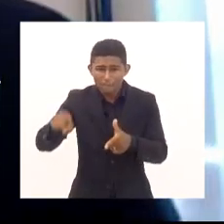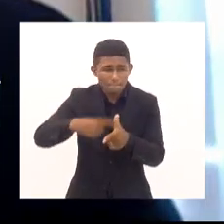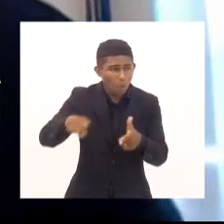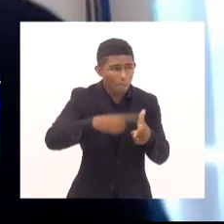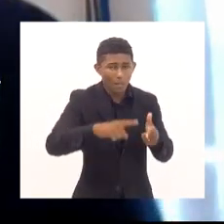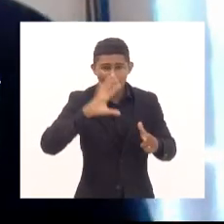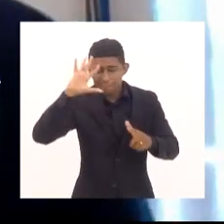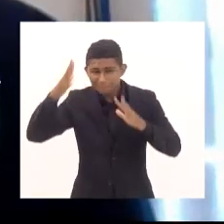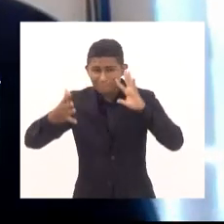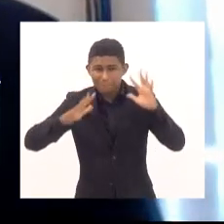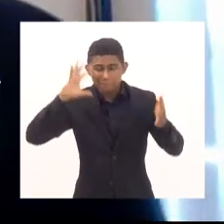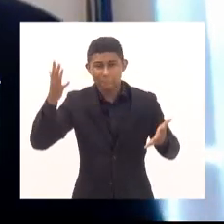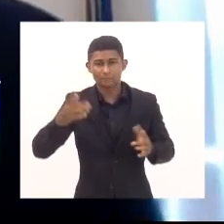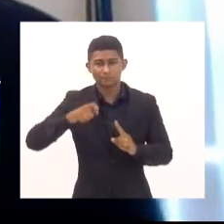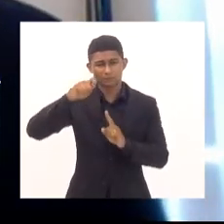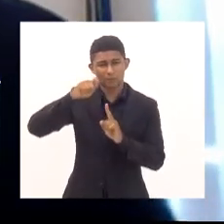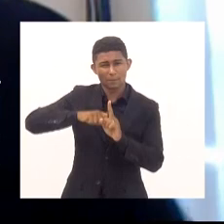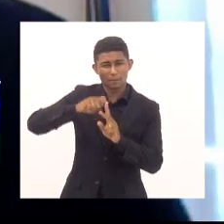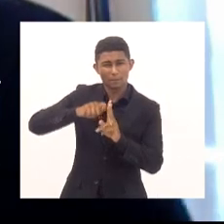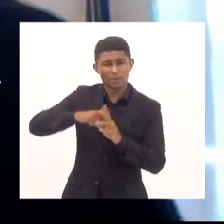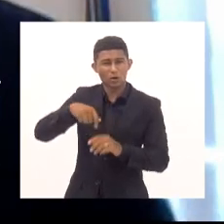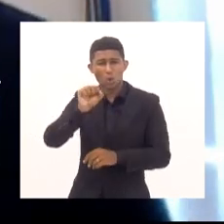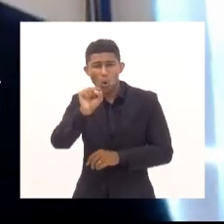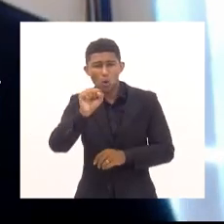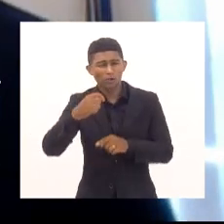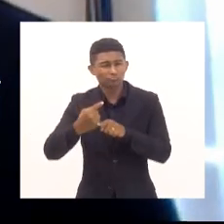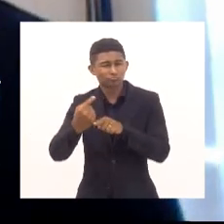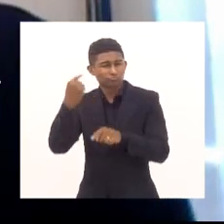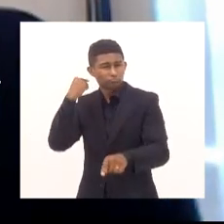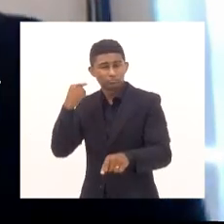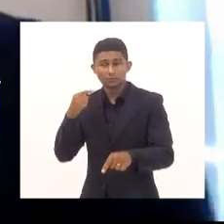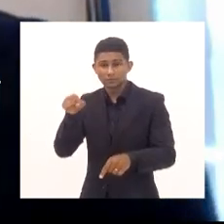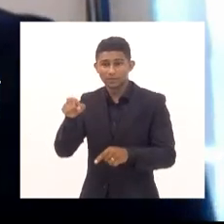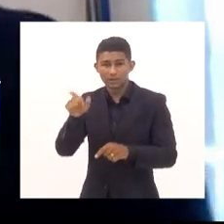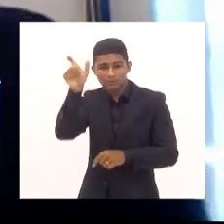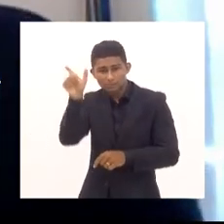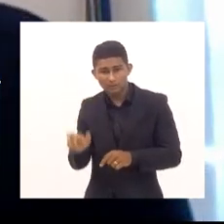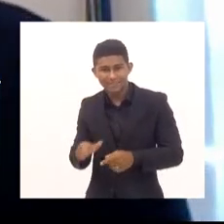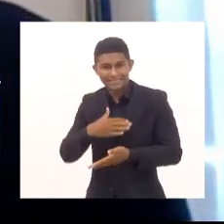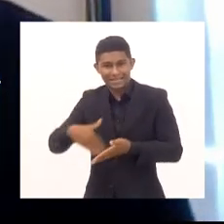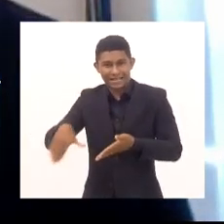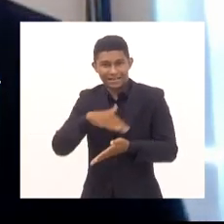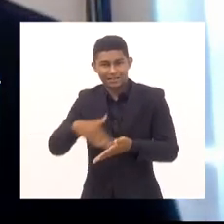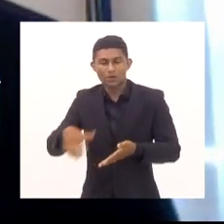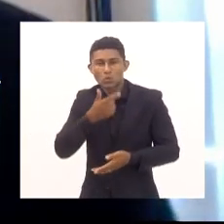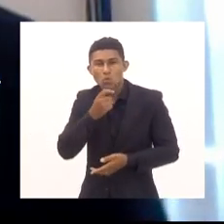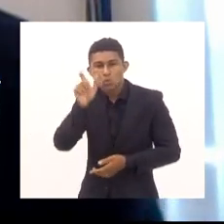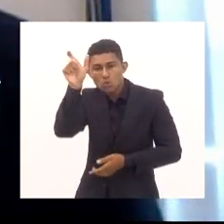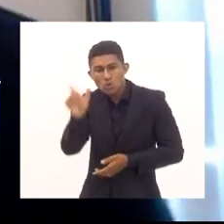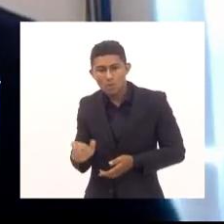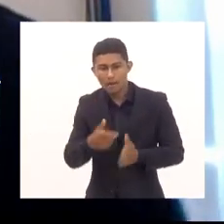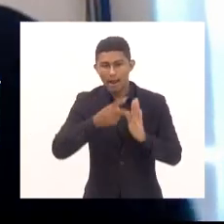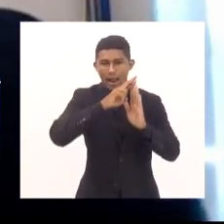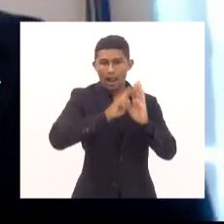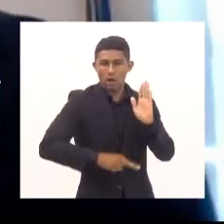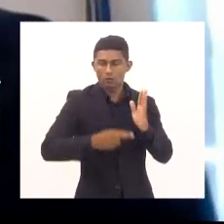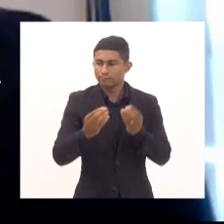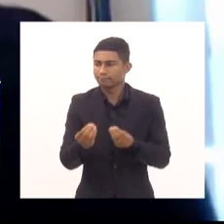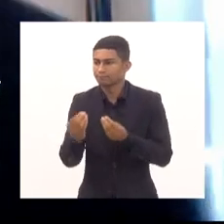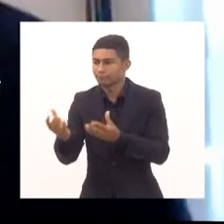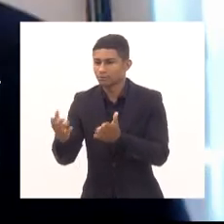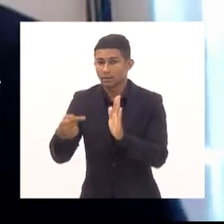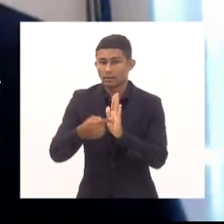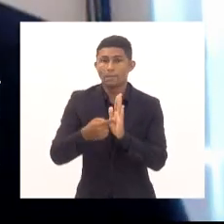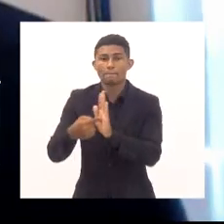Há 8 meses atrás, eu entreguei nas mãos do secretário um relatório mostrando problemas estruturais das escolas.